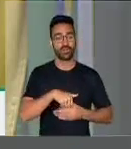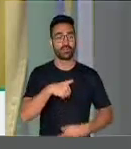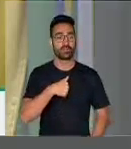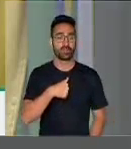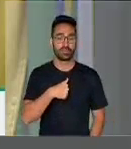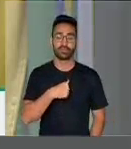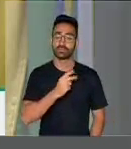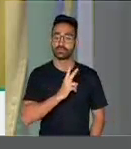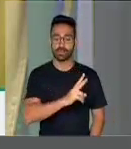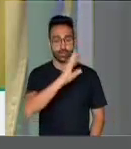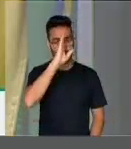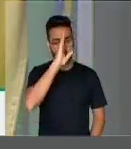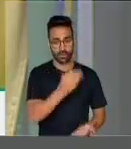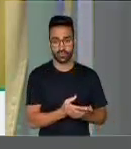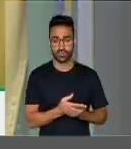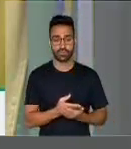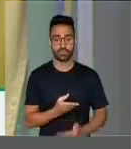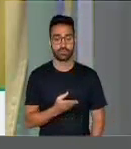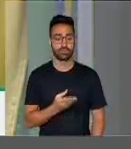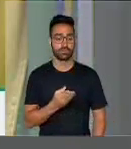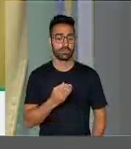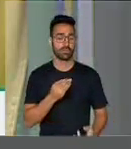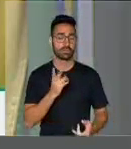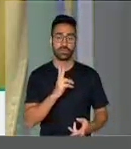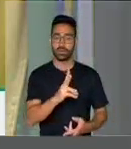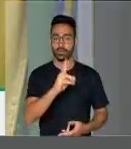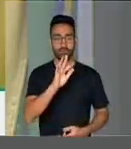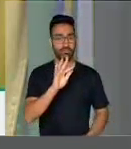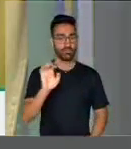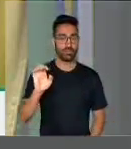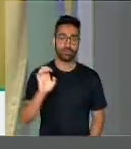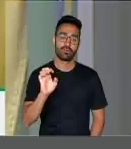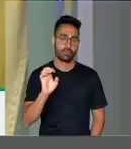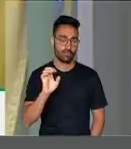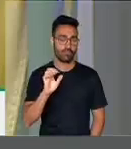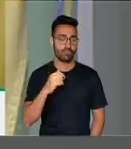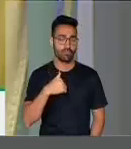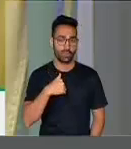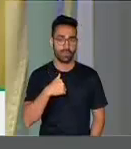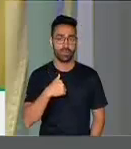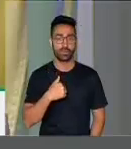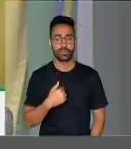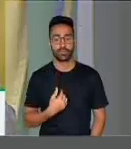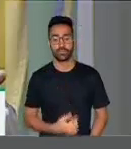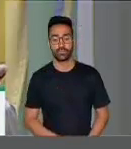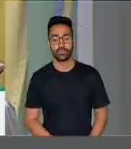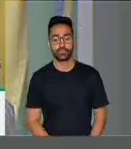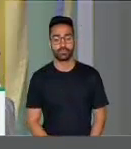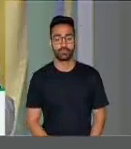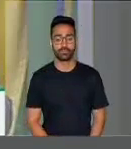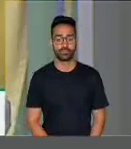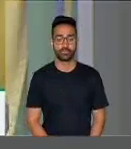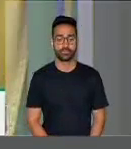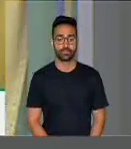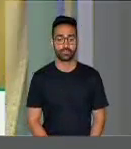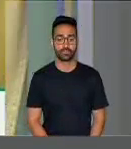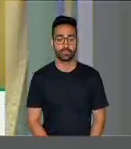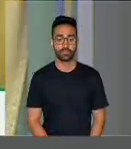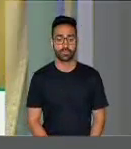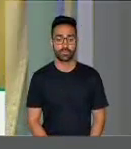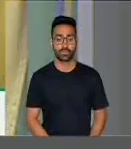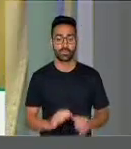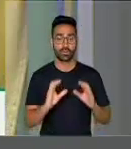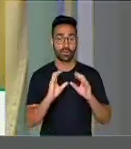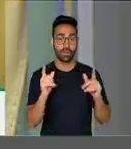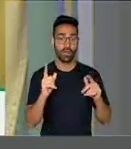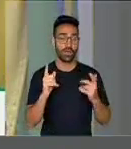sua crença, a sua fé, né, em minha pessoa. Claro que esses